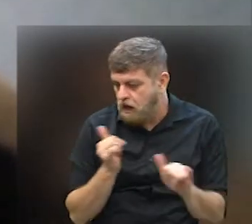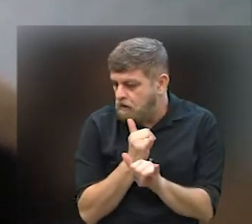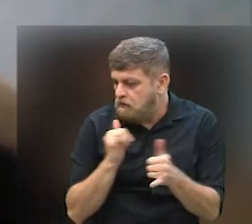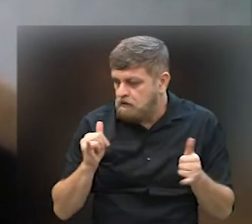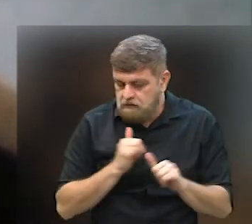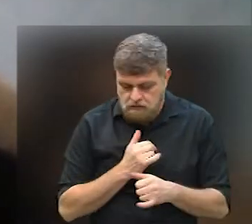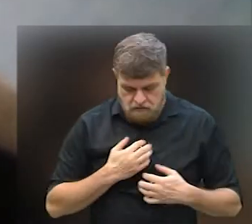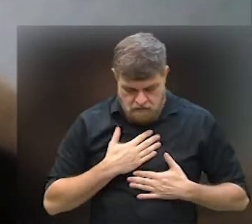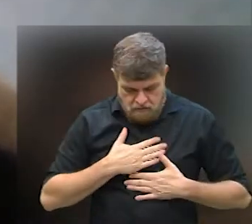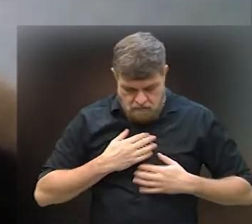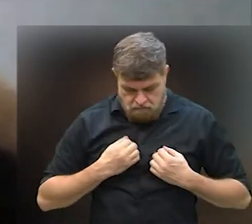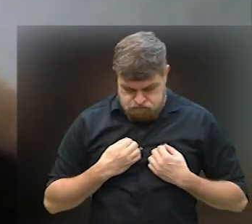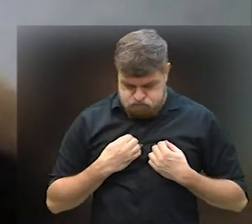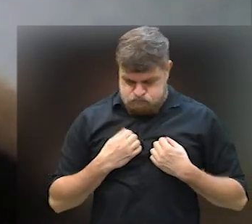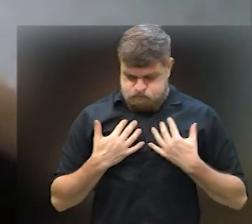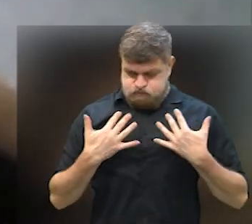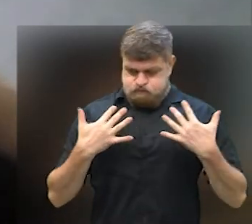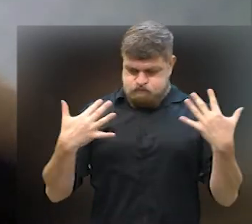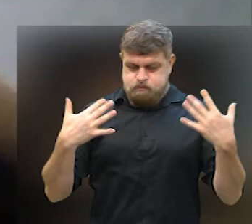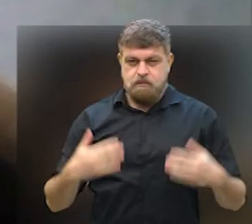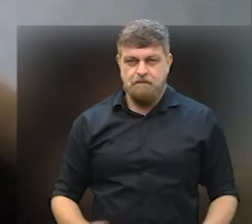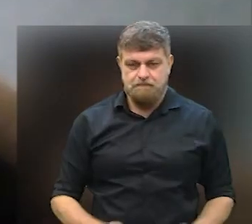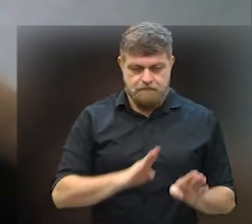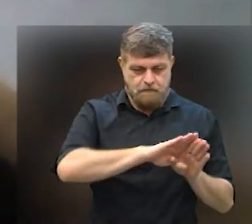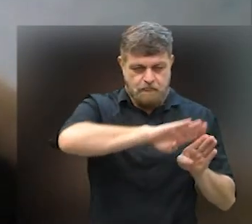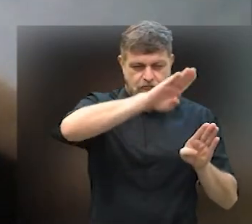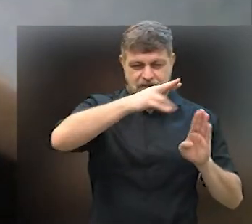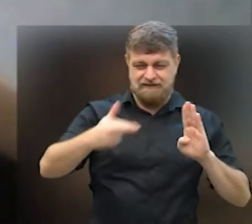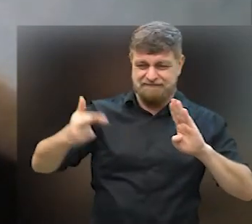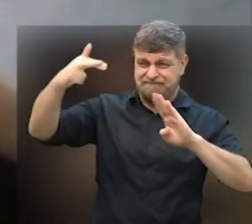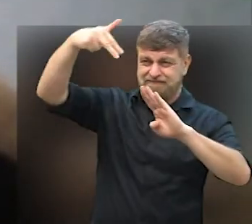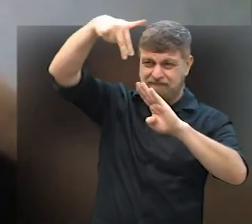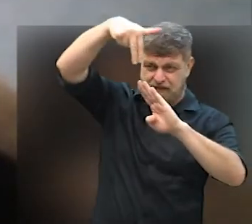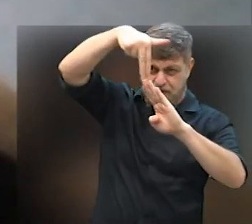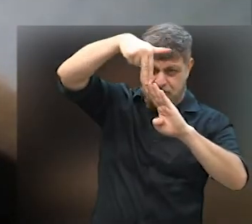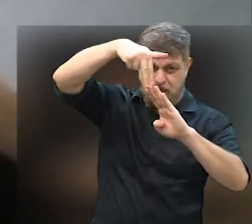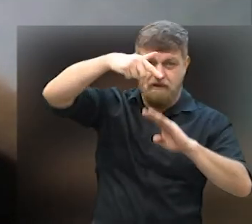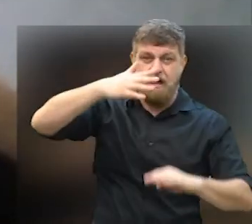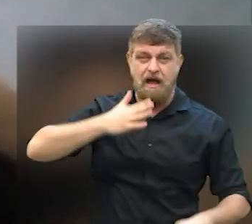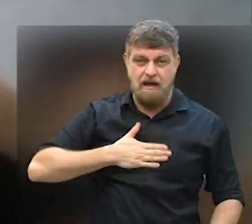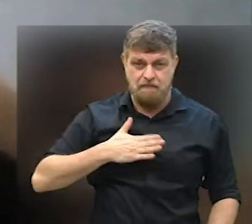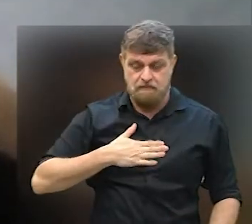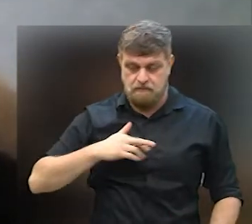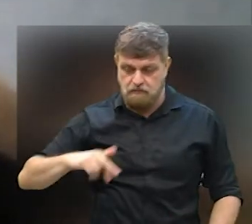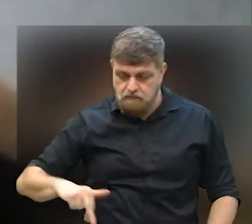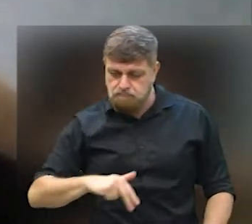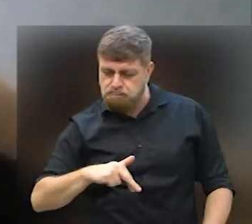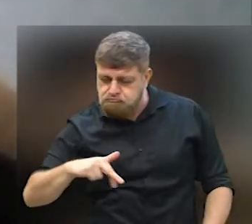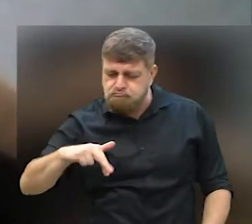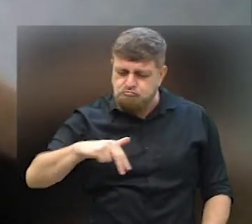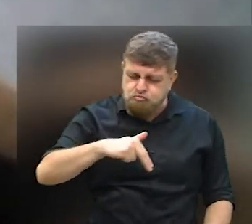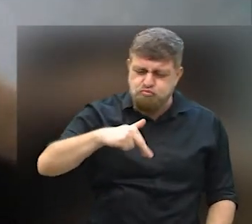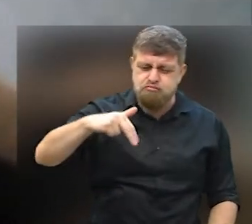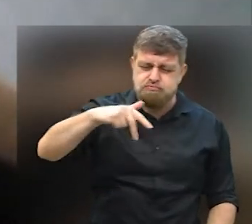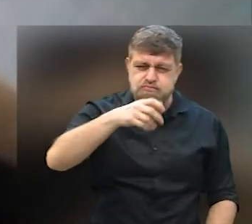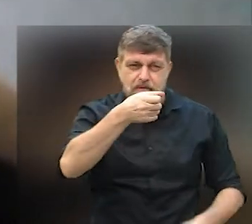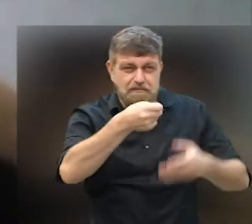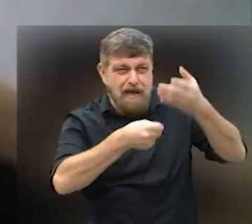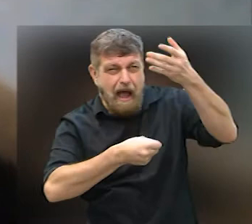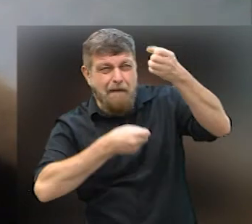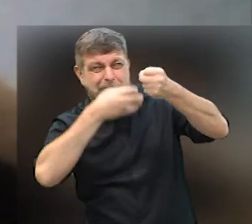energia gigantesca. Eu digo, inclusive, que a minha chegada ao topo do Everest, da minha saída ao campo 4 até o topo do